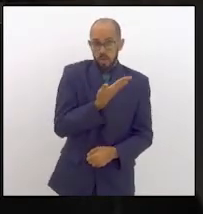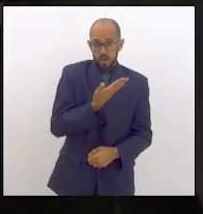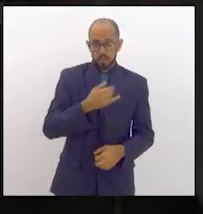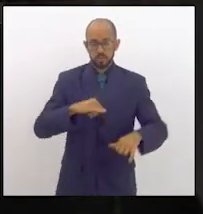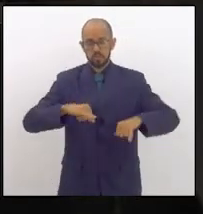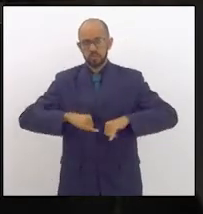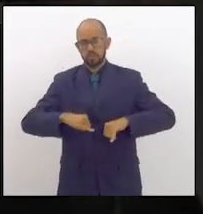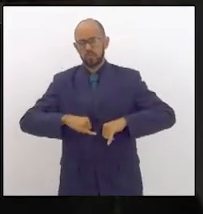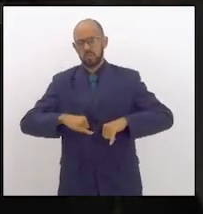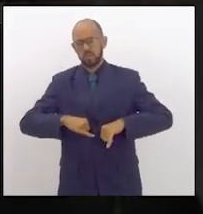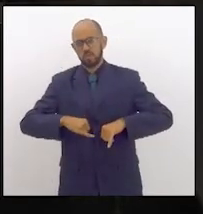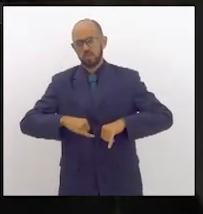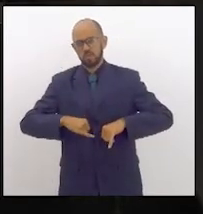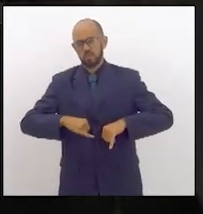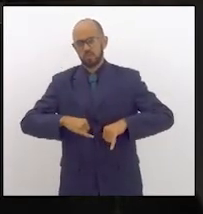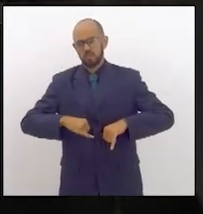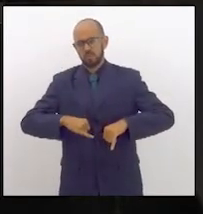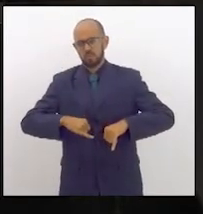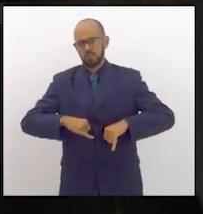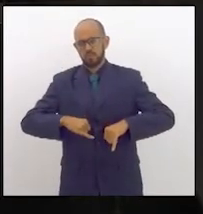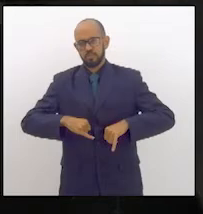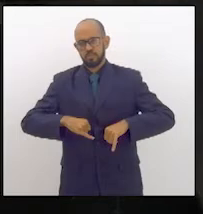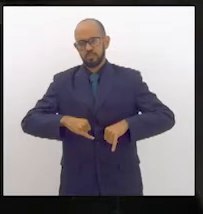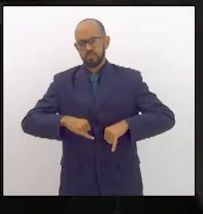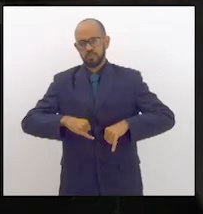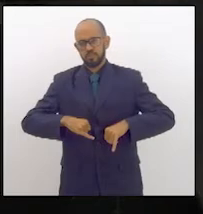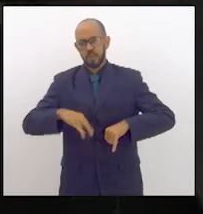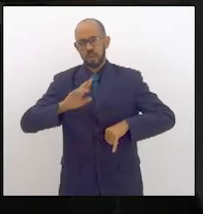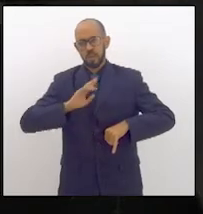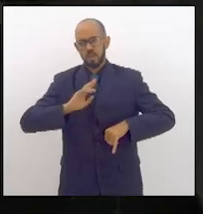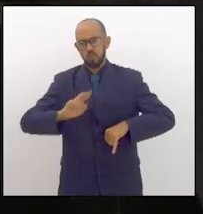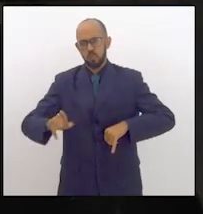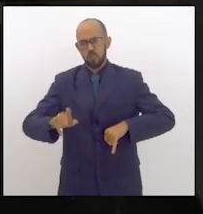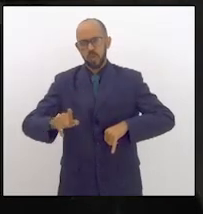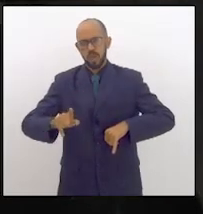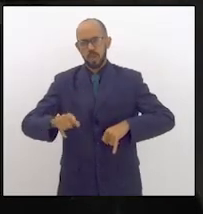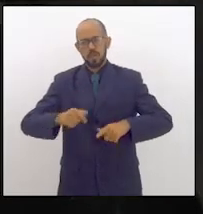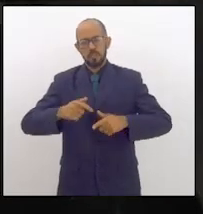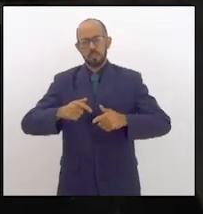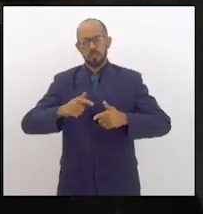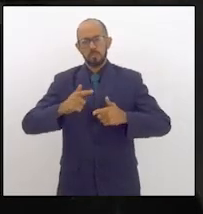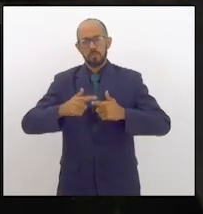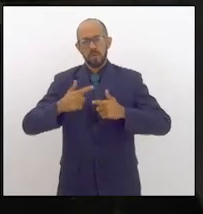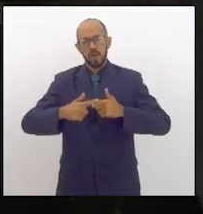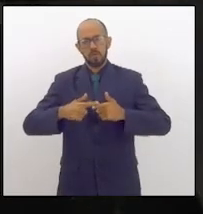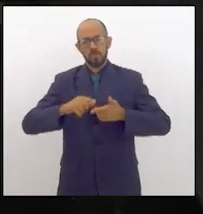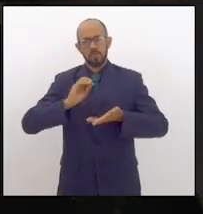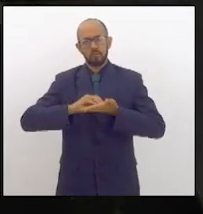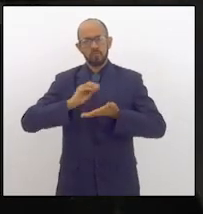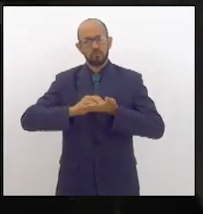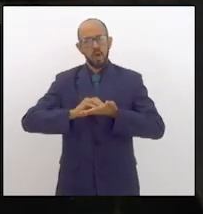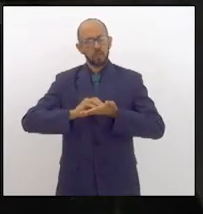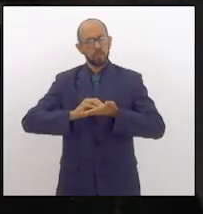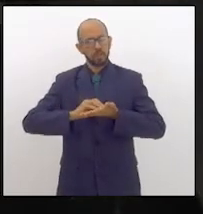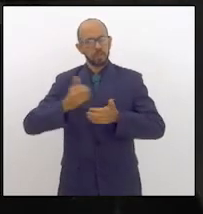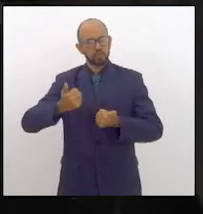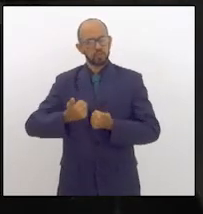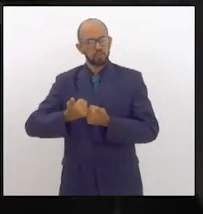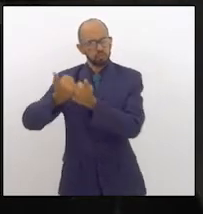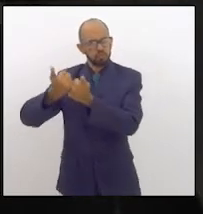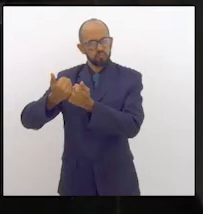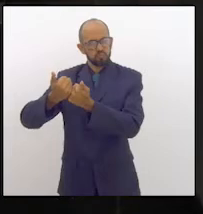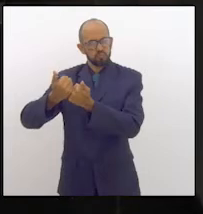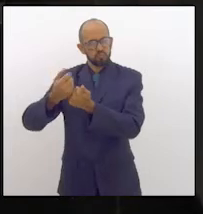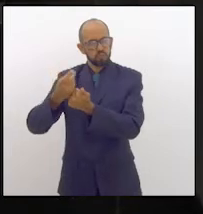estão sofrendo diga-se de passagem que não são por falta de recursos são por falta de prioridade